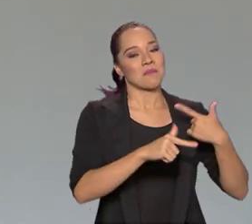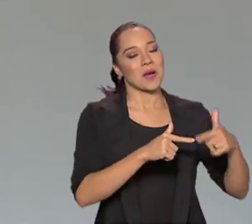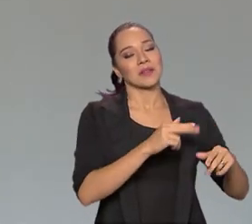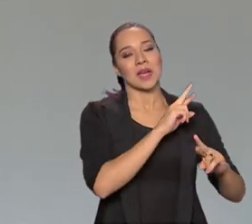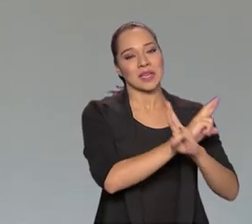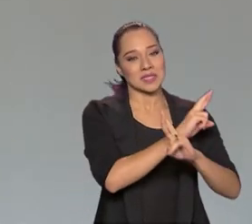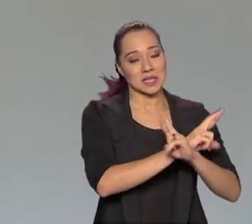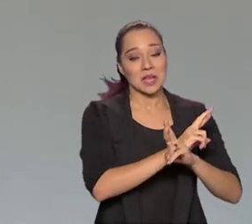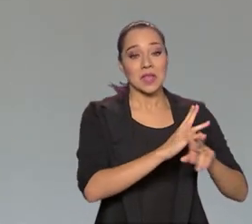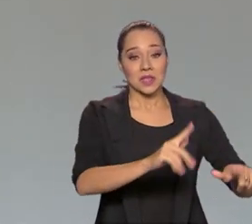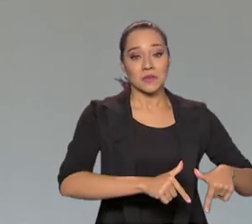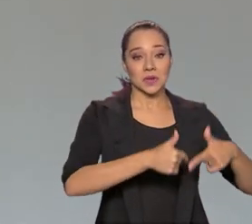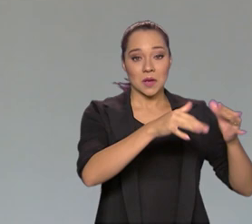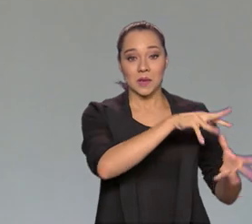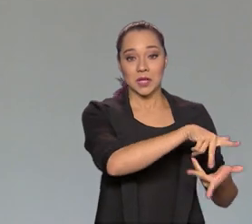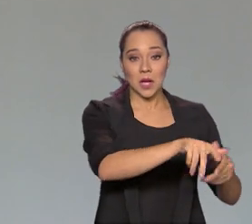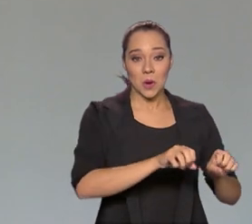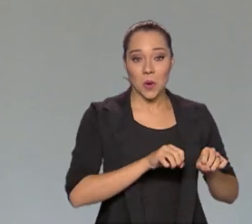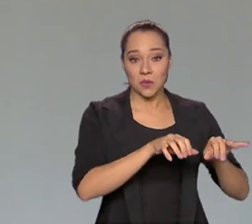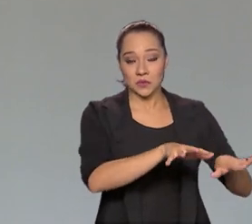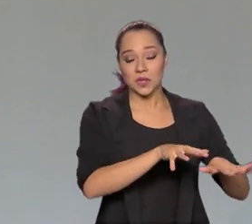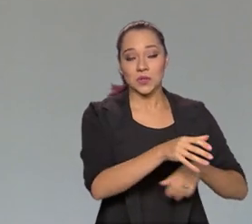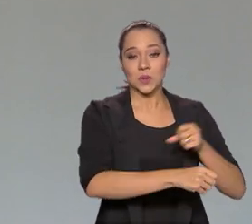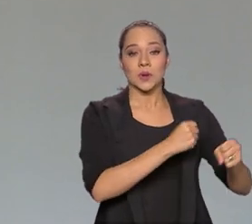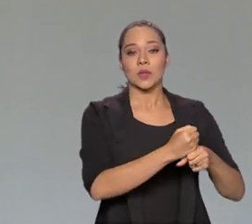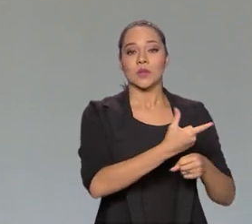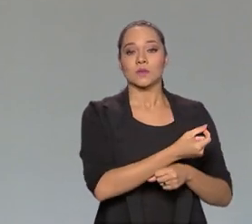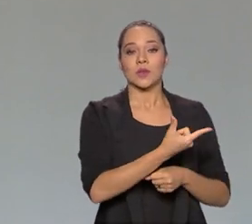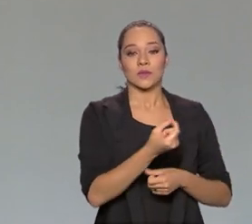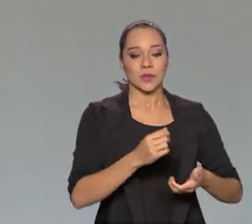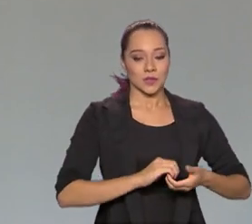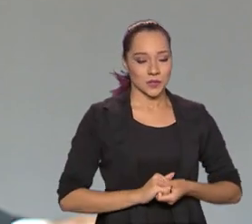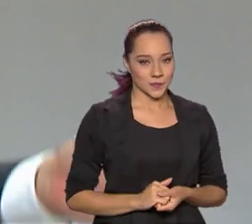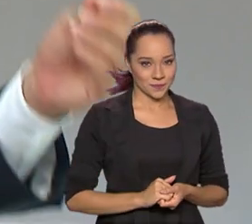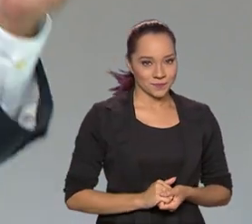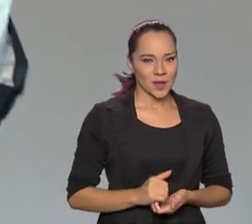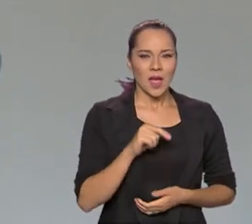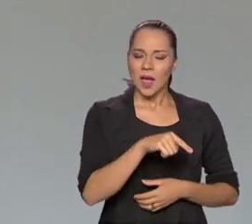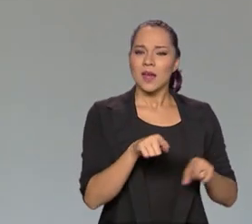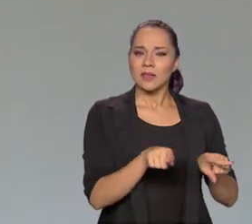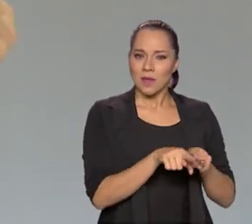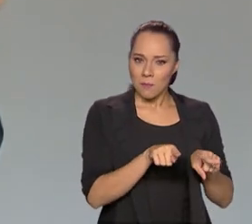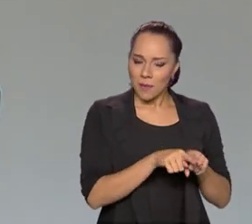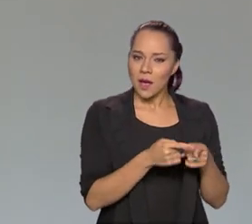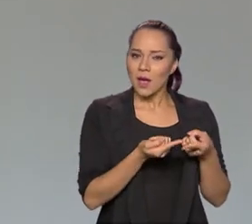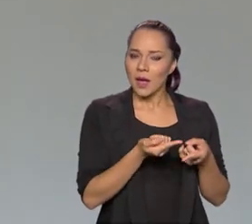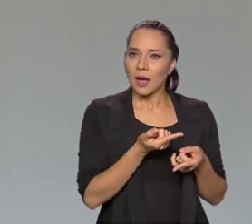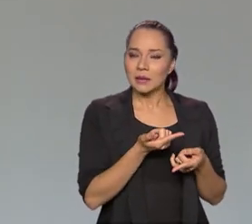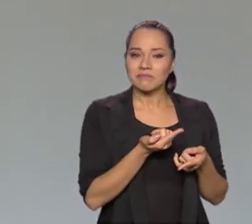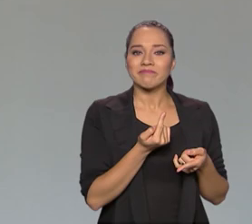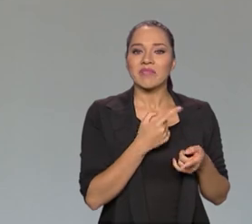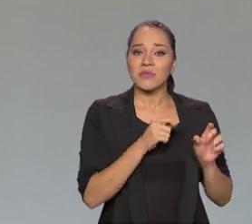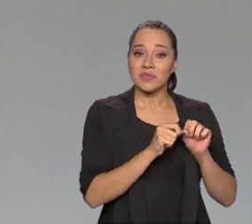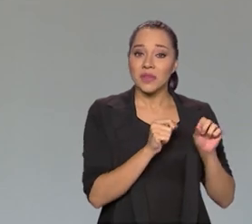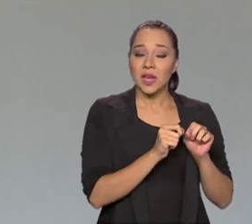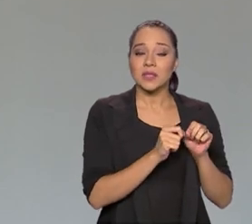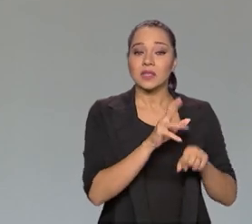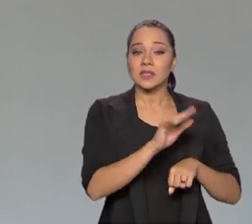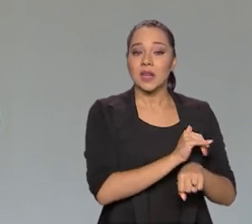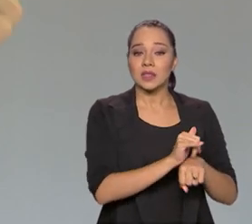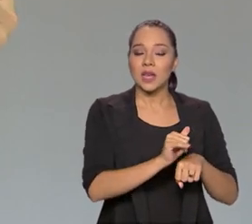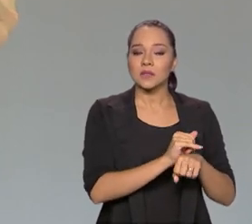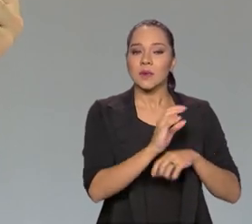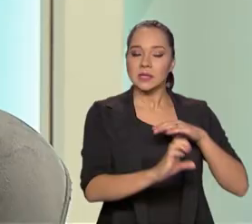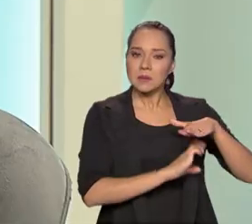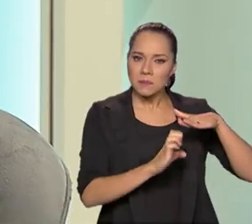Receita Federal no enfrentamento à Covid-19 em 2020, ela também realizou ações para